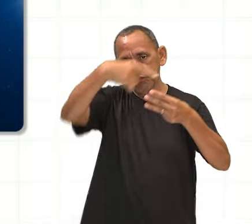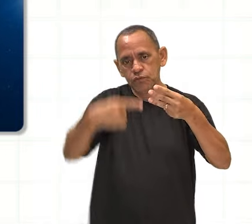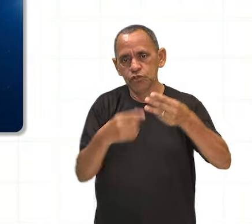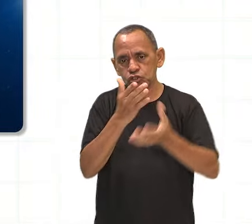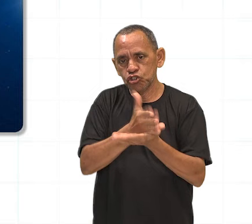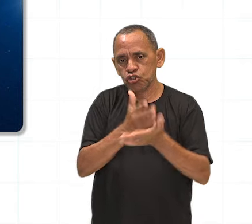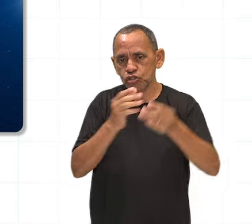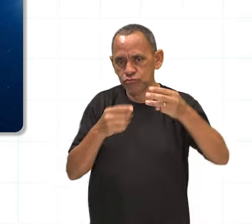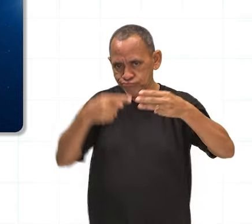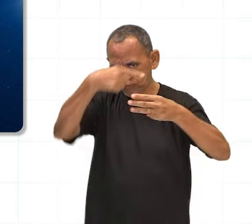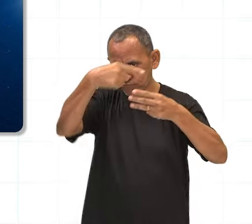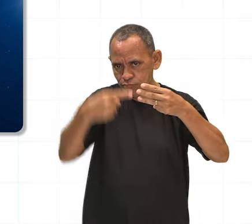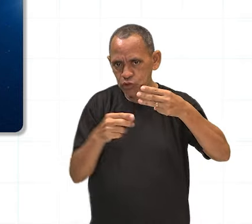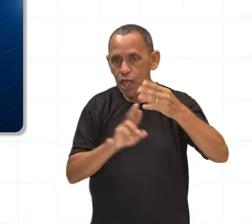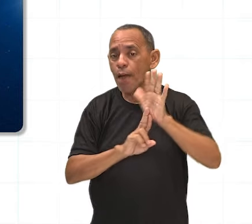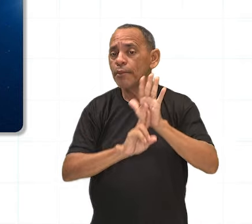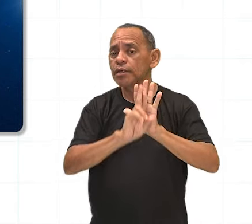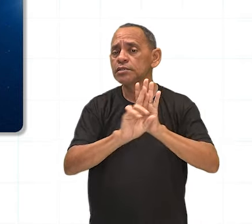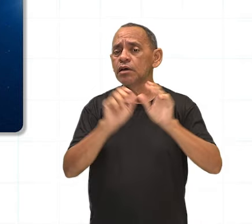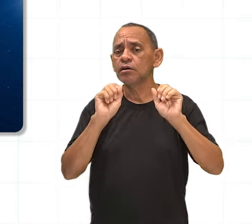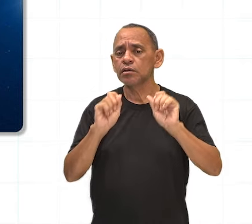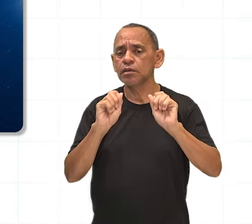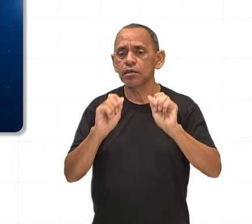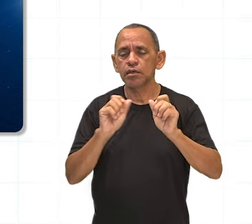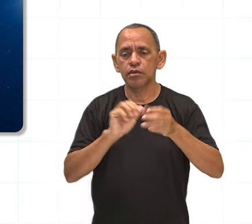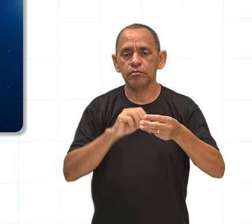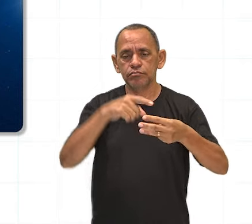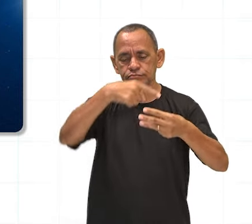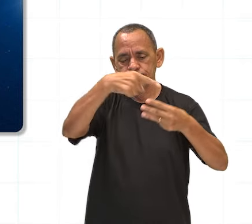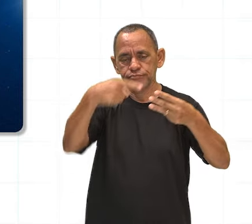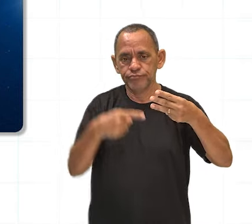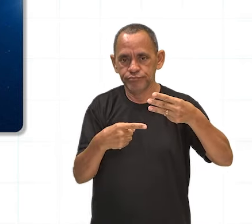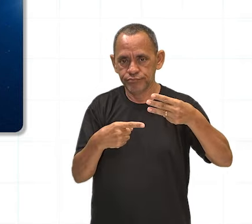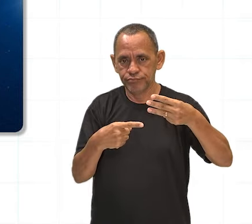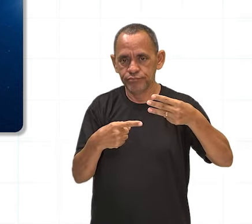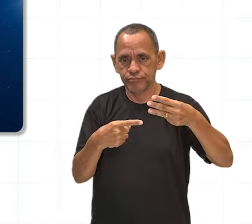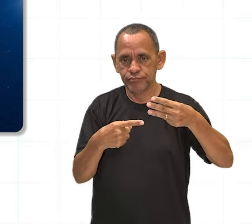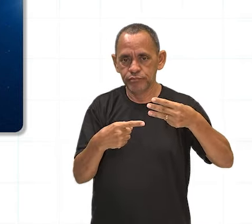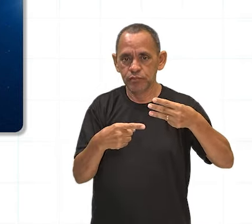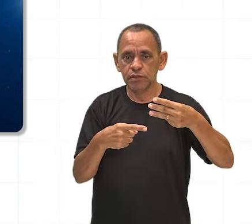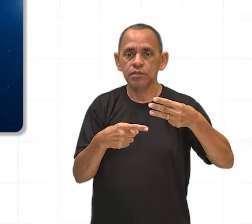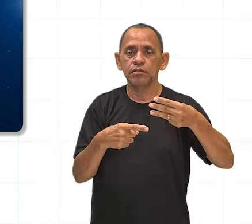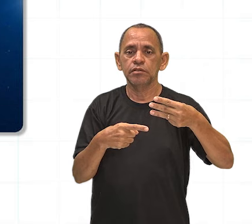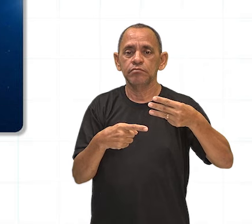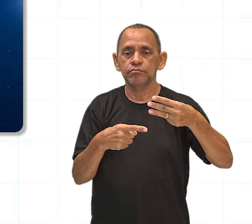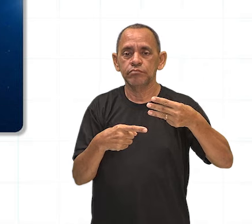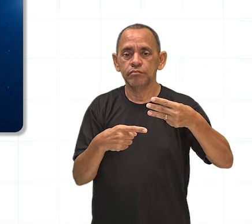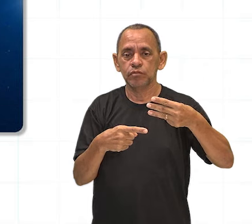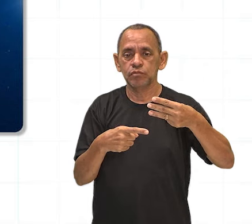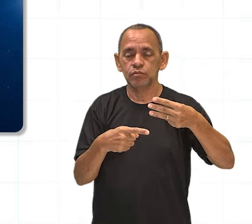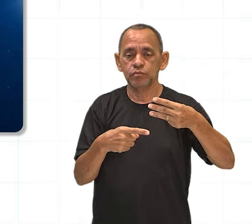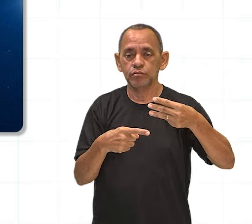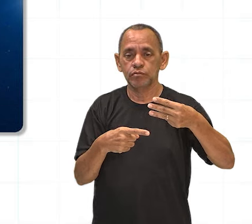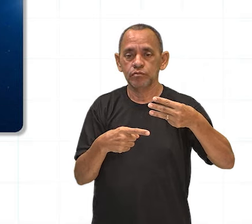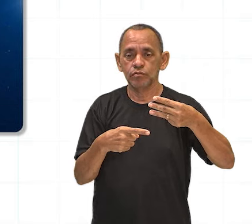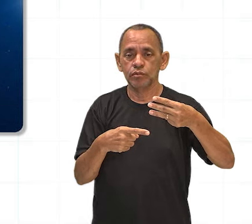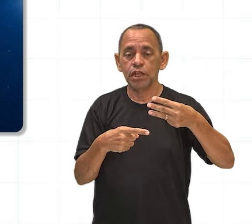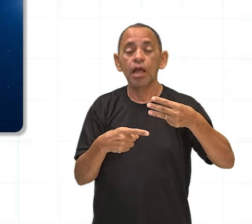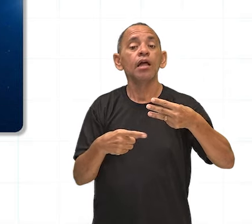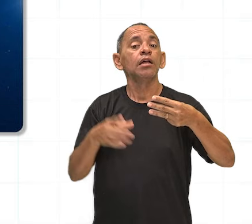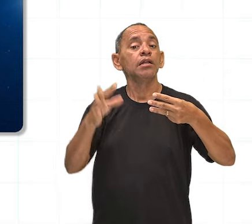tipos de células aí representadas, né? Das quais a gente acabou de citar, tá? A gente tem a